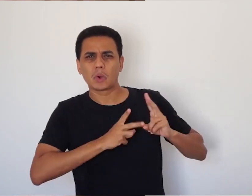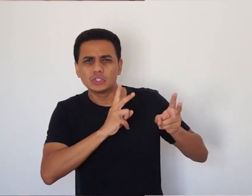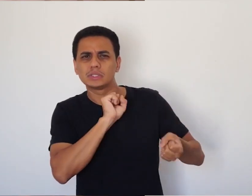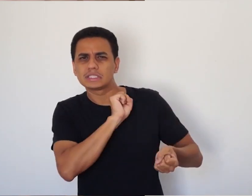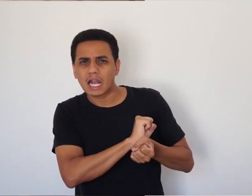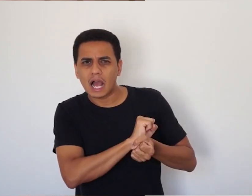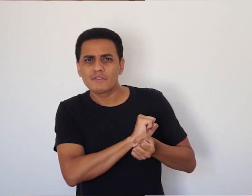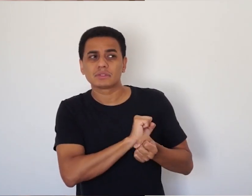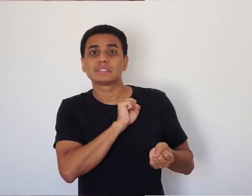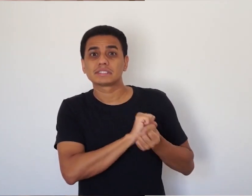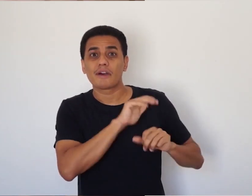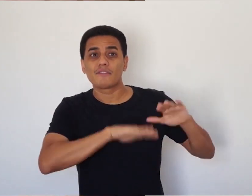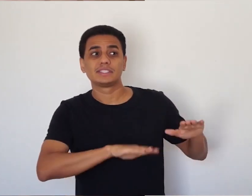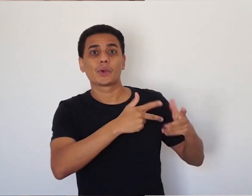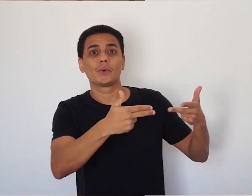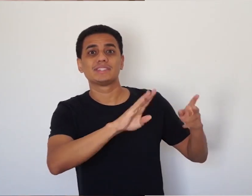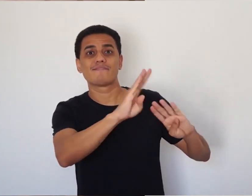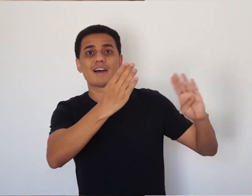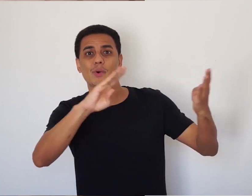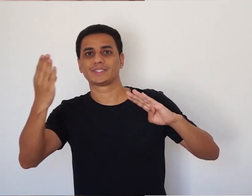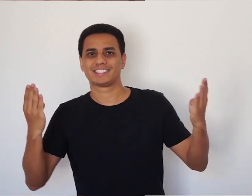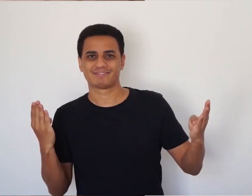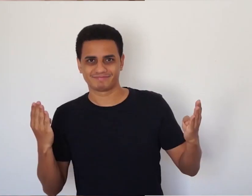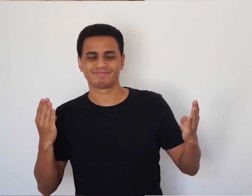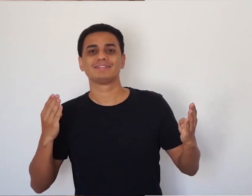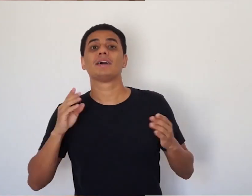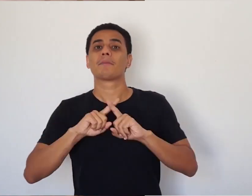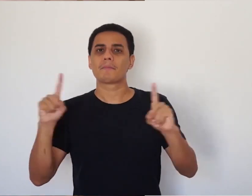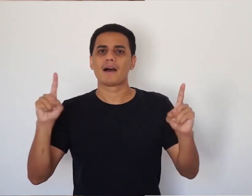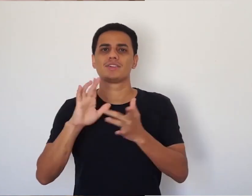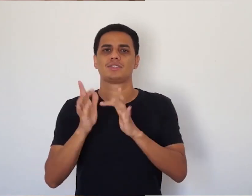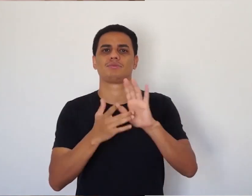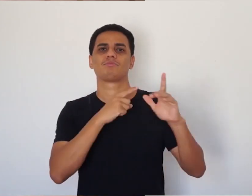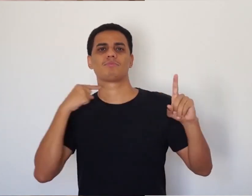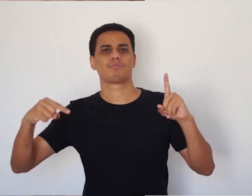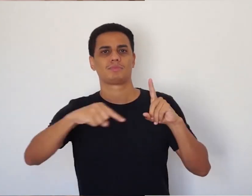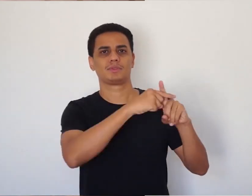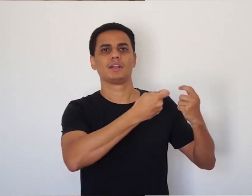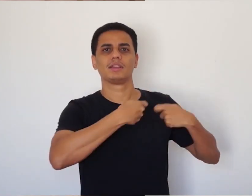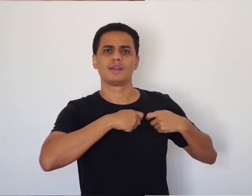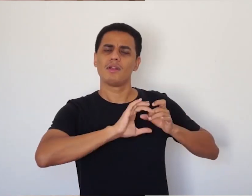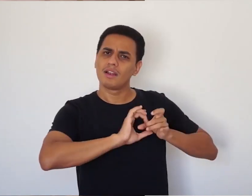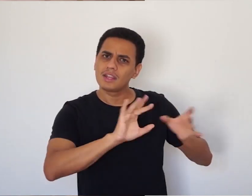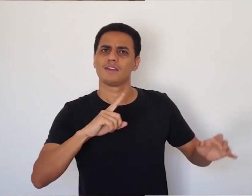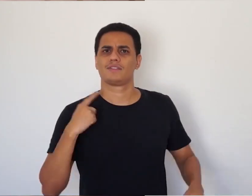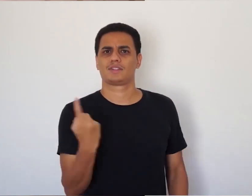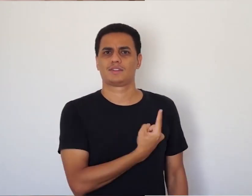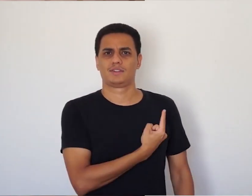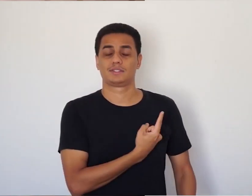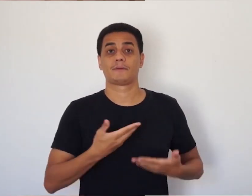falsos deuses. Mas Jesus morreu na cruz para que eu e você pudéssemos ser